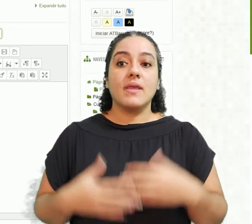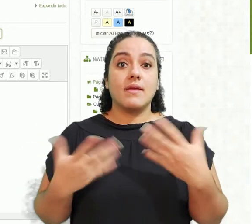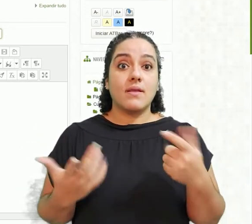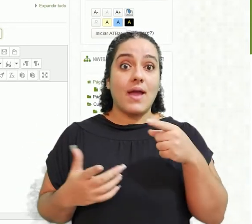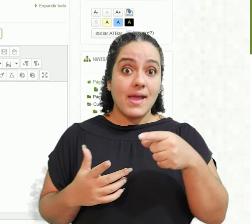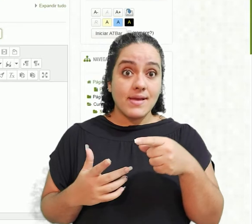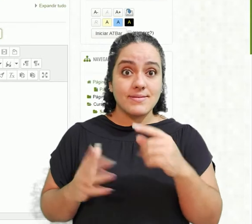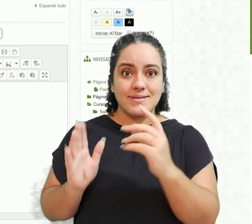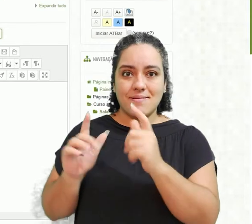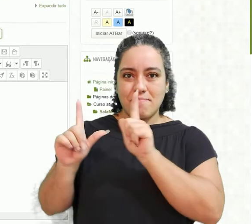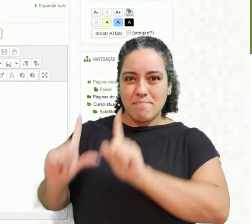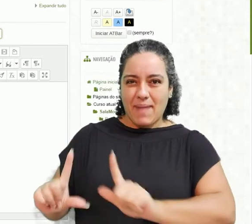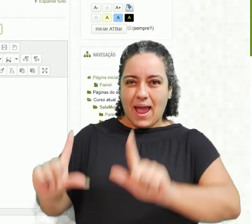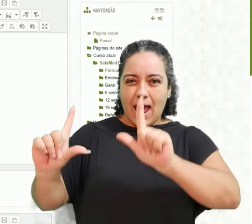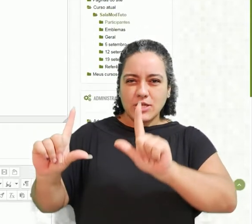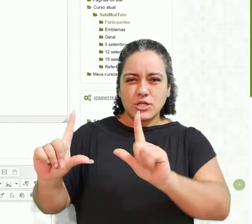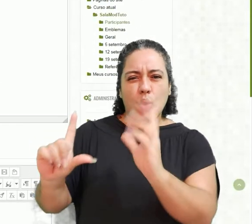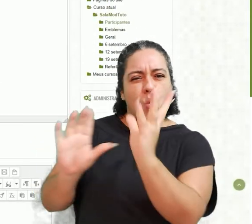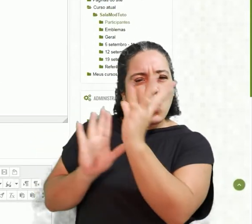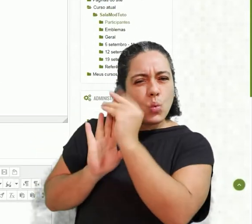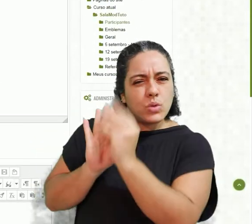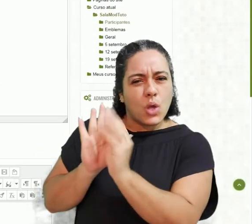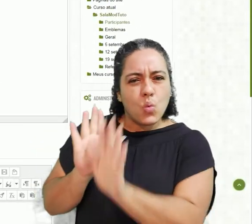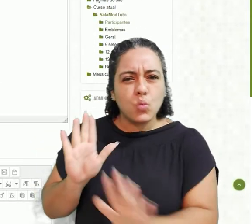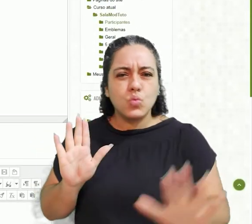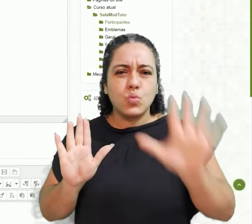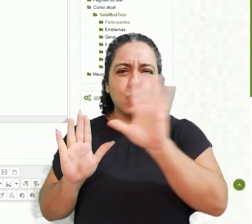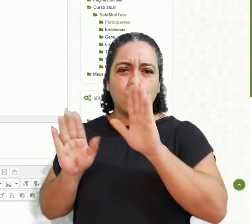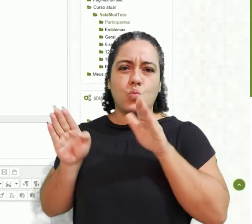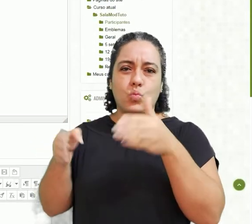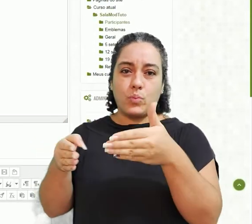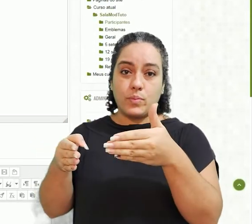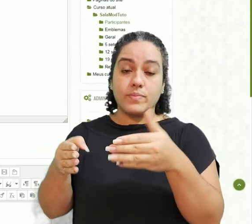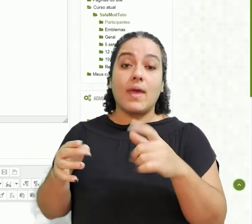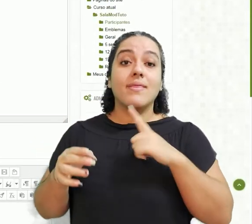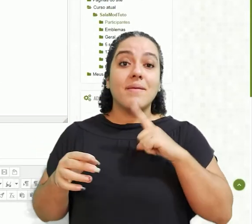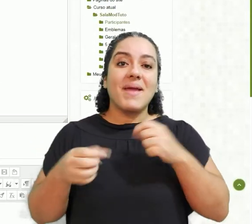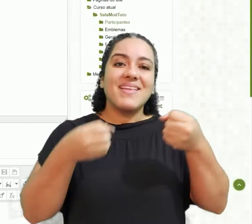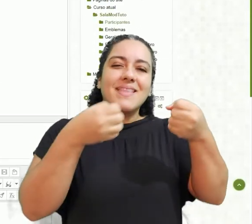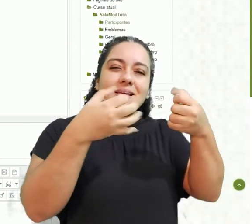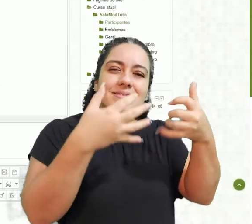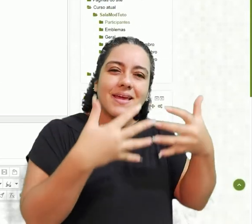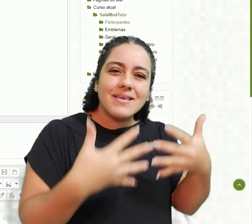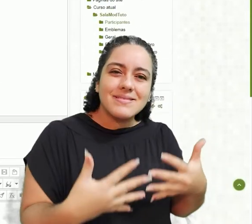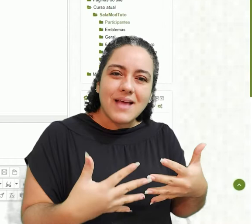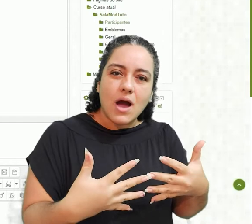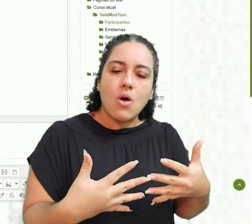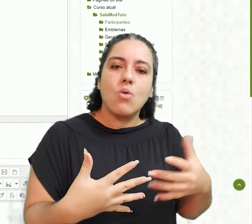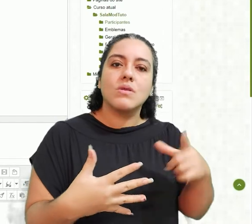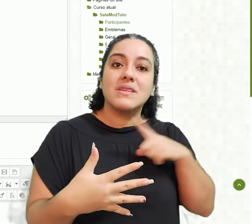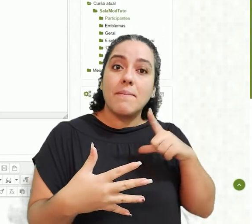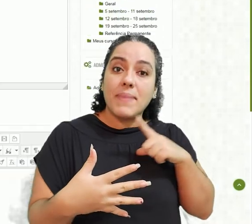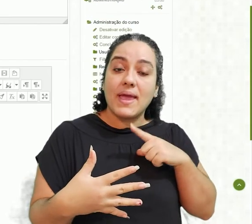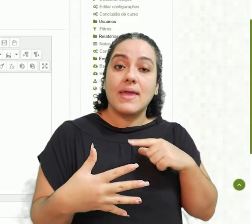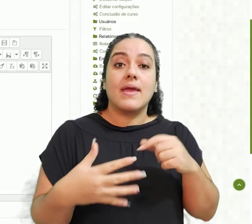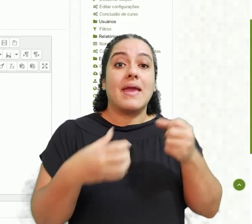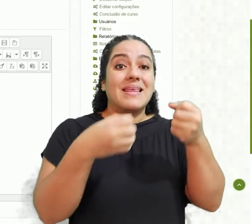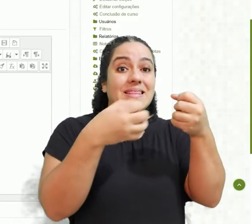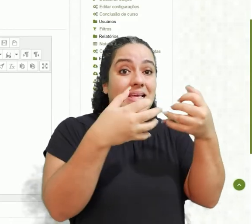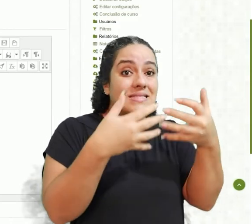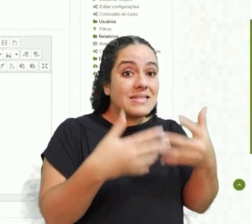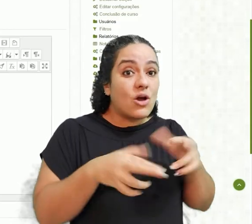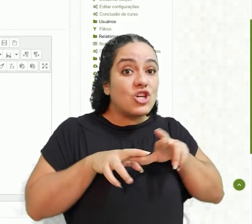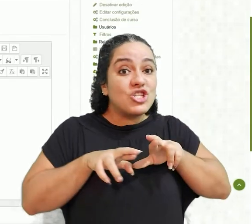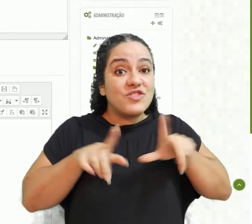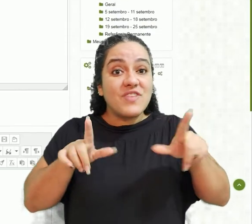bom então essa página teria conteúdo sobre isso é aqui uma descrição da página não confunda a descrição com o